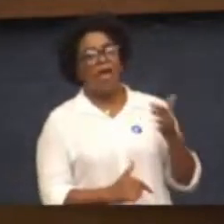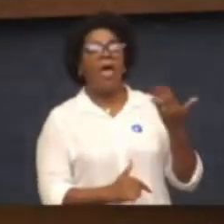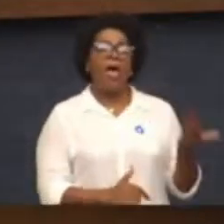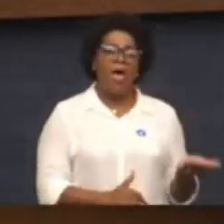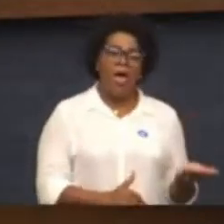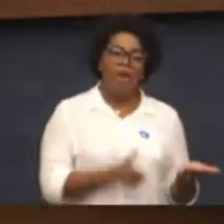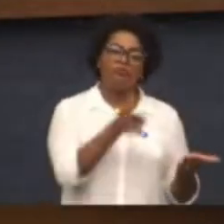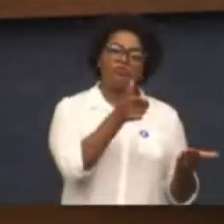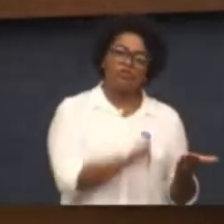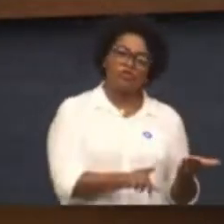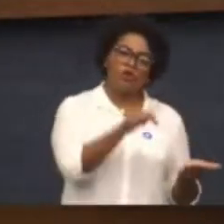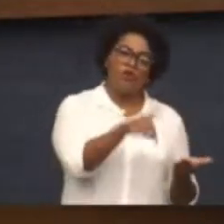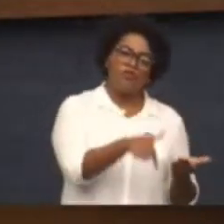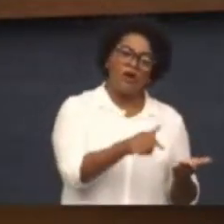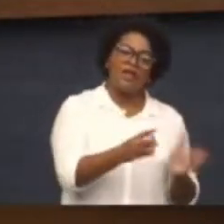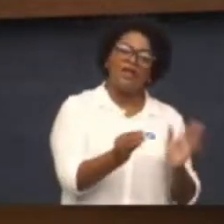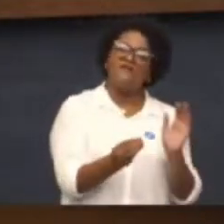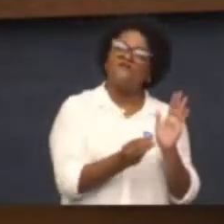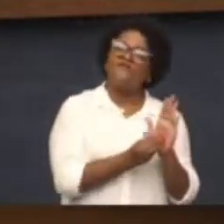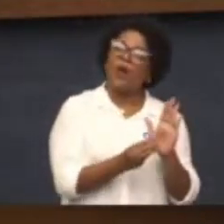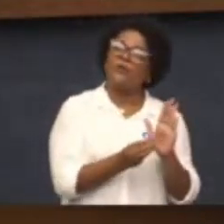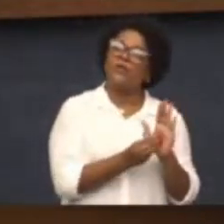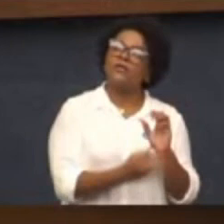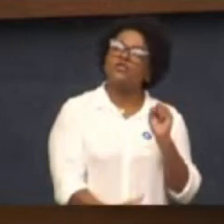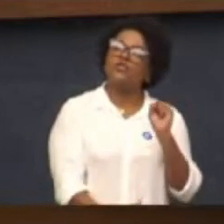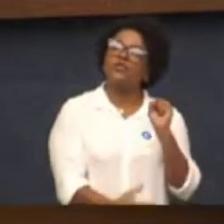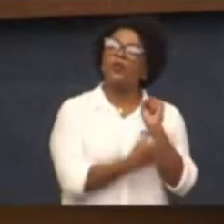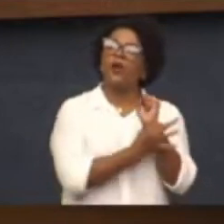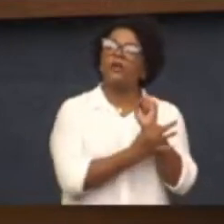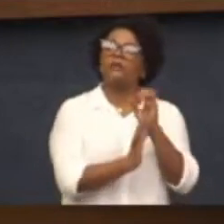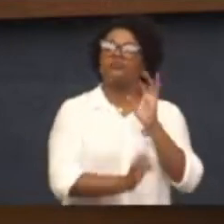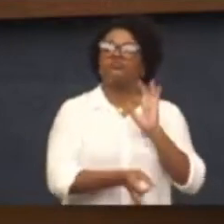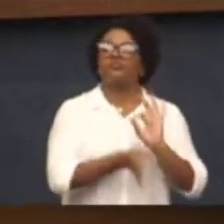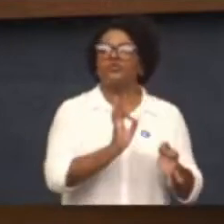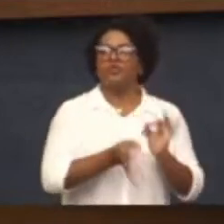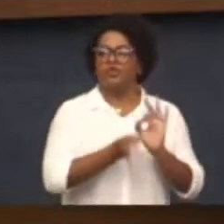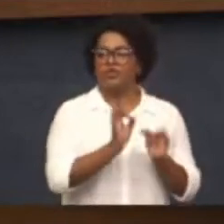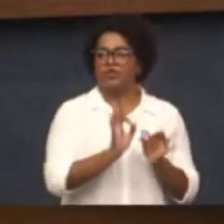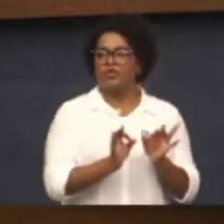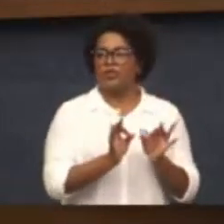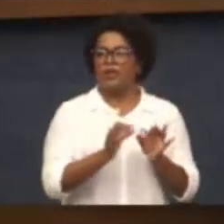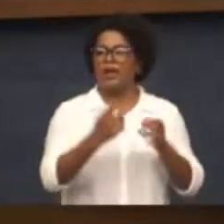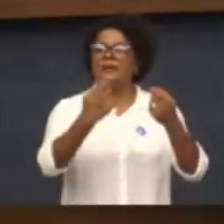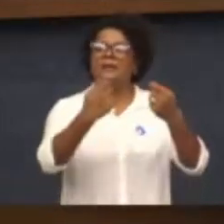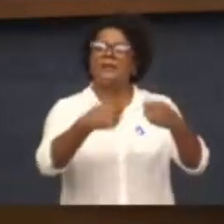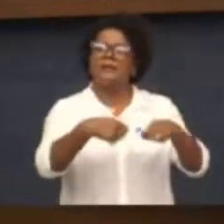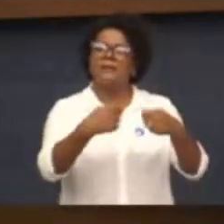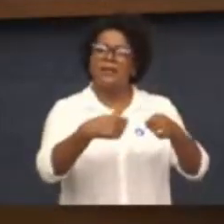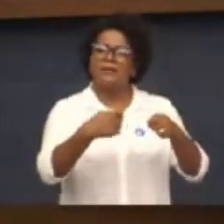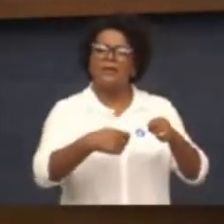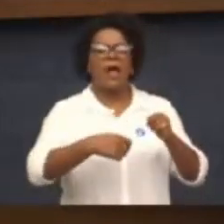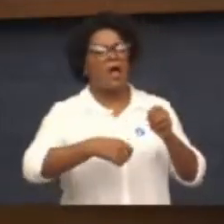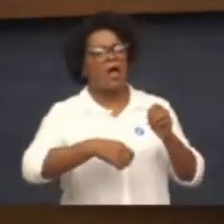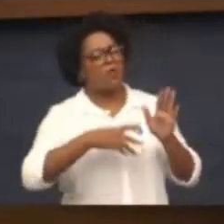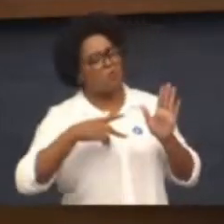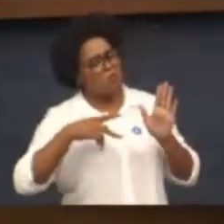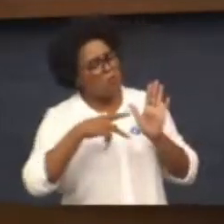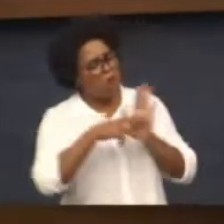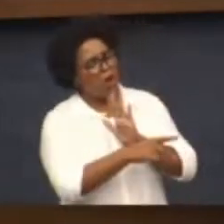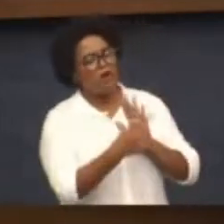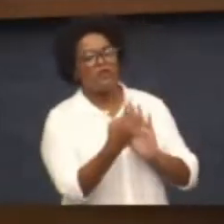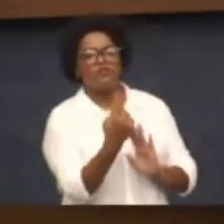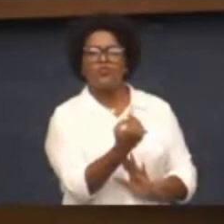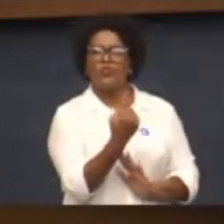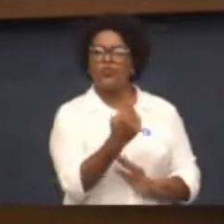está trazendo aqui da insegurança jurídica. Por isso, é necessário que se reveja o parágrafo único